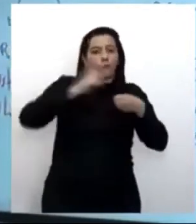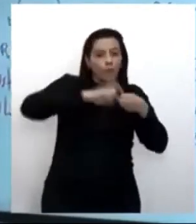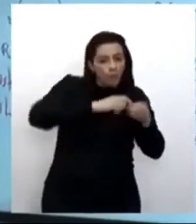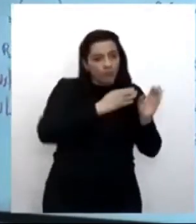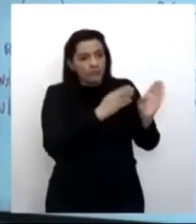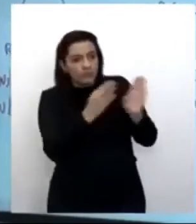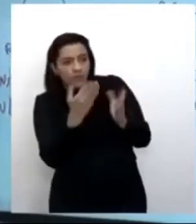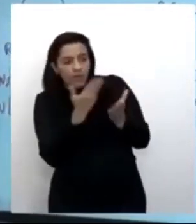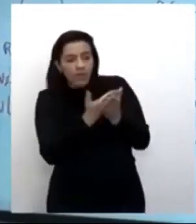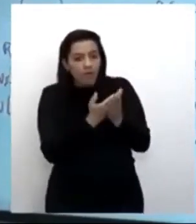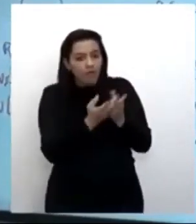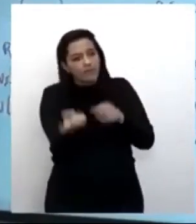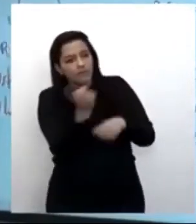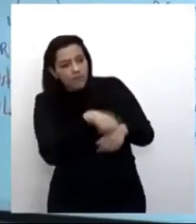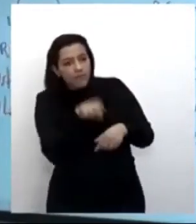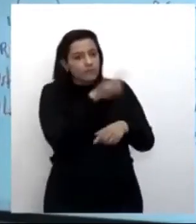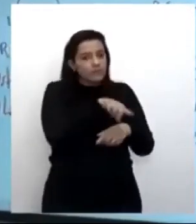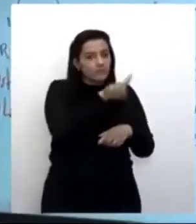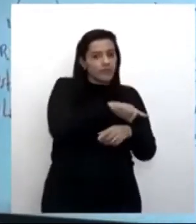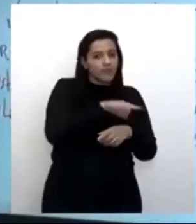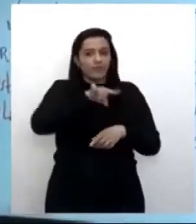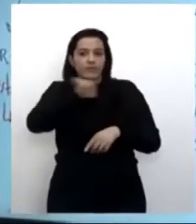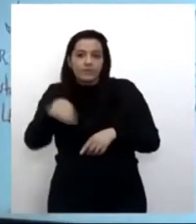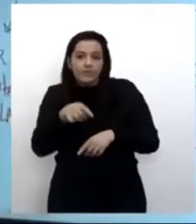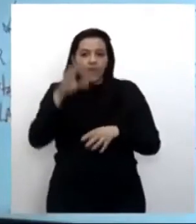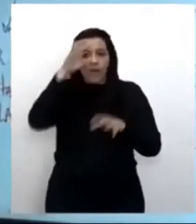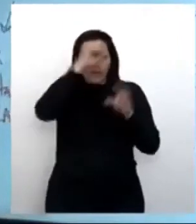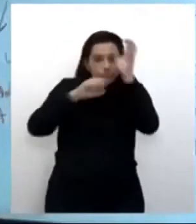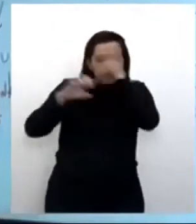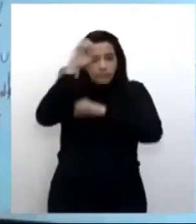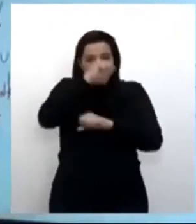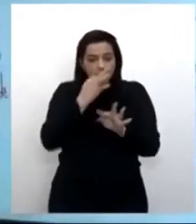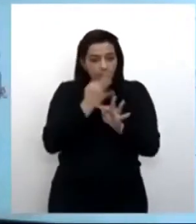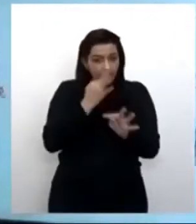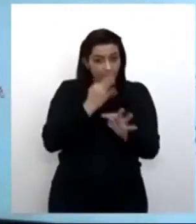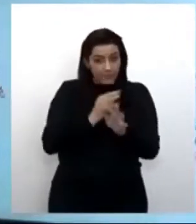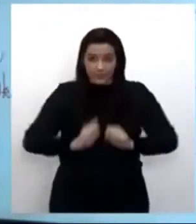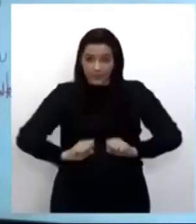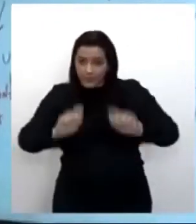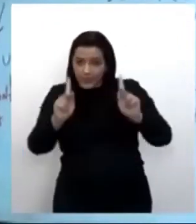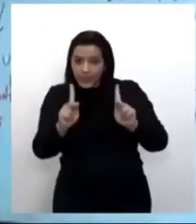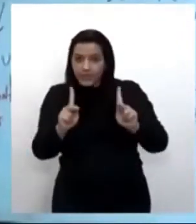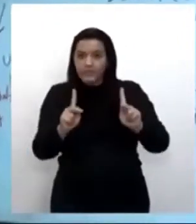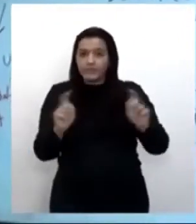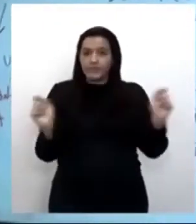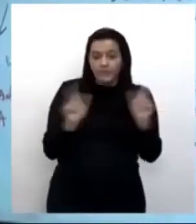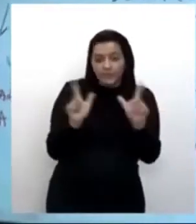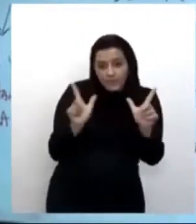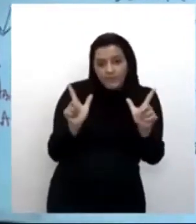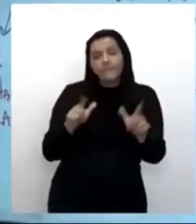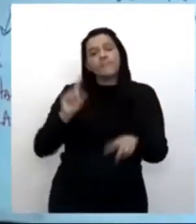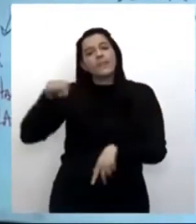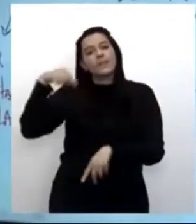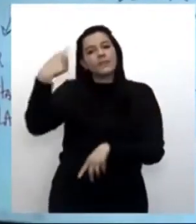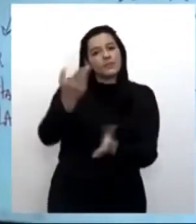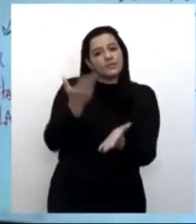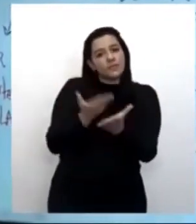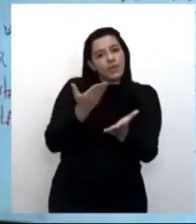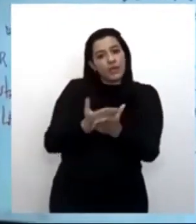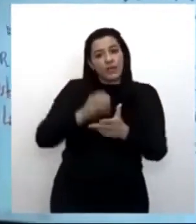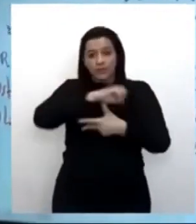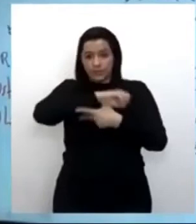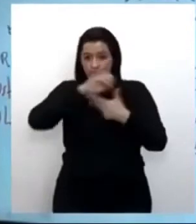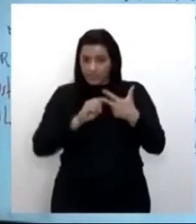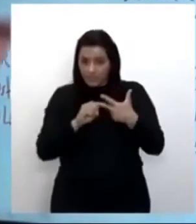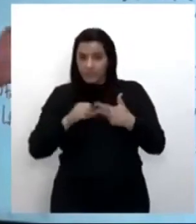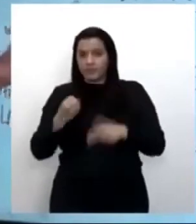resolução, volta de novo e assim você vai pegando o esquema da física, tá bom? Então, fica atento aí. A próxima aula agora é a questão do Enem.